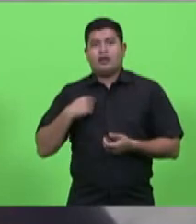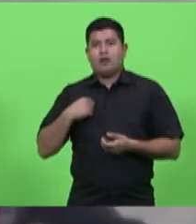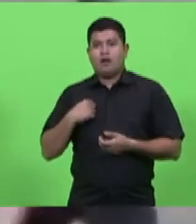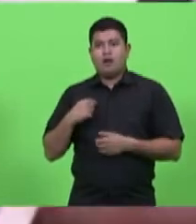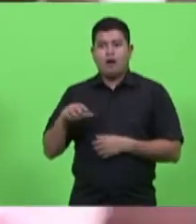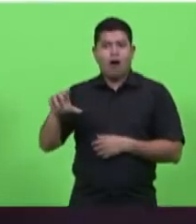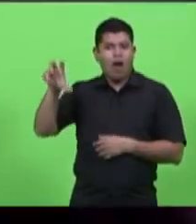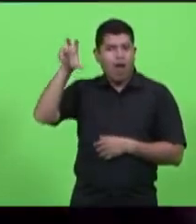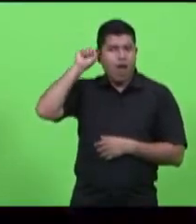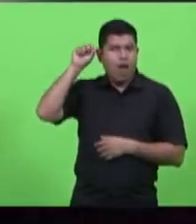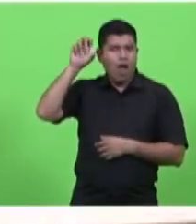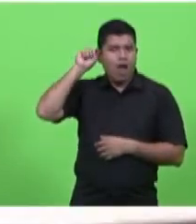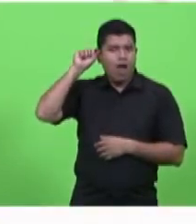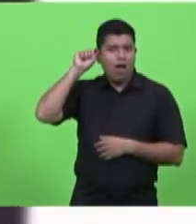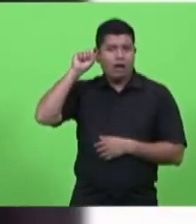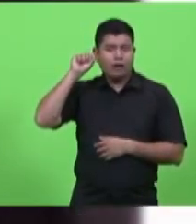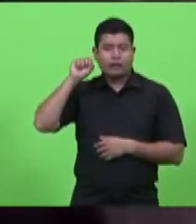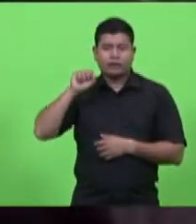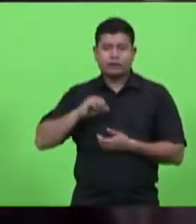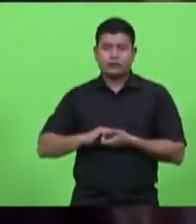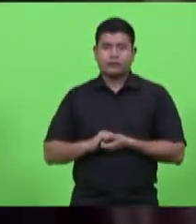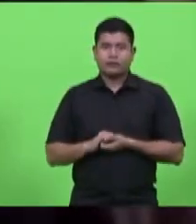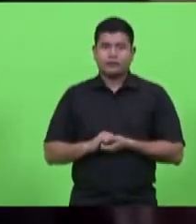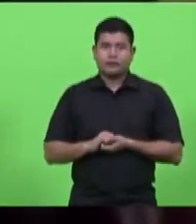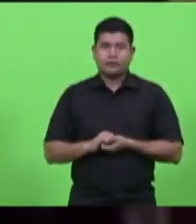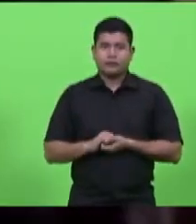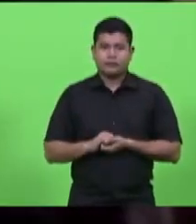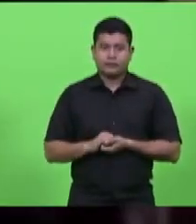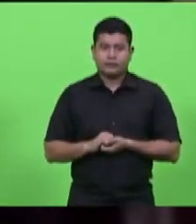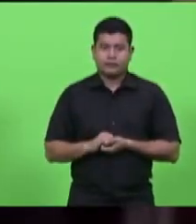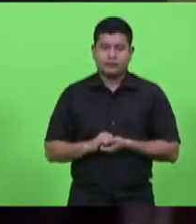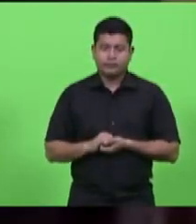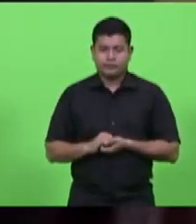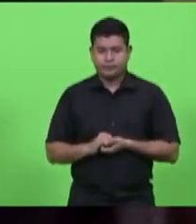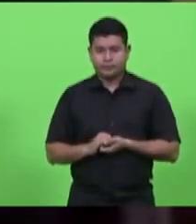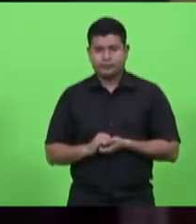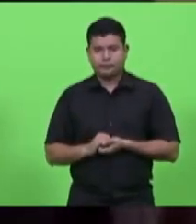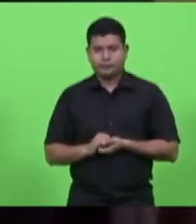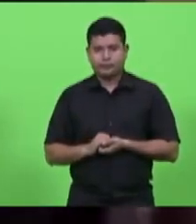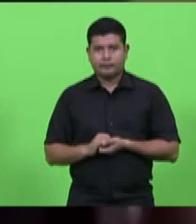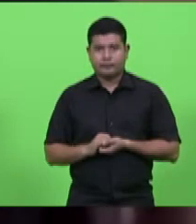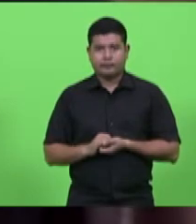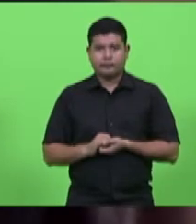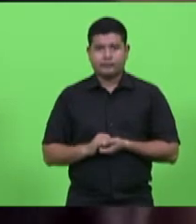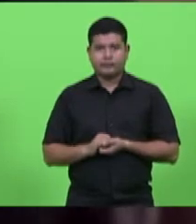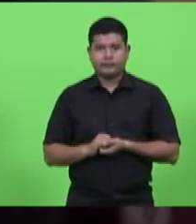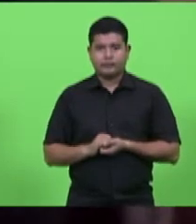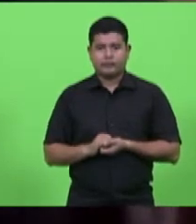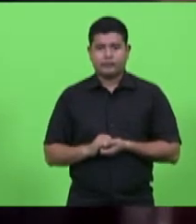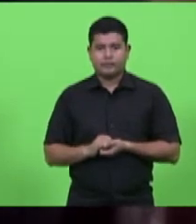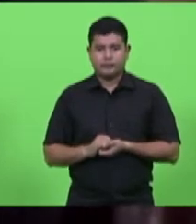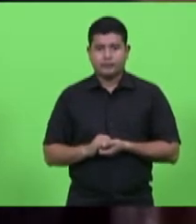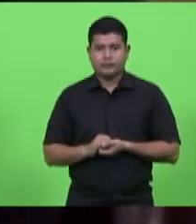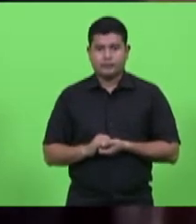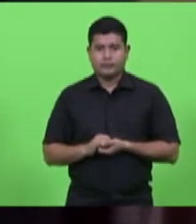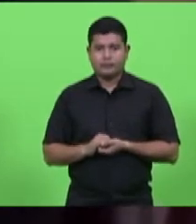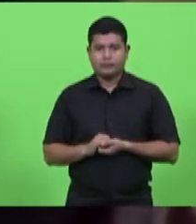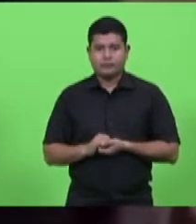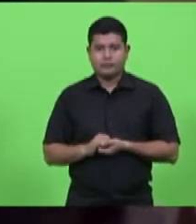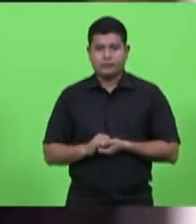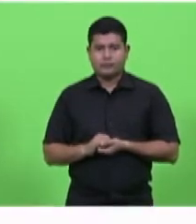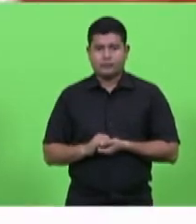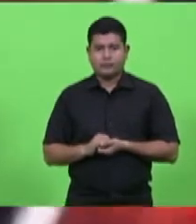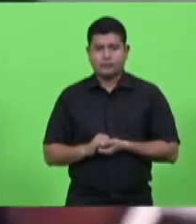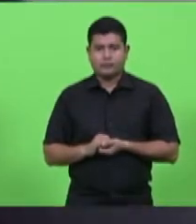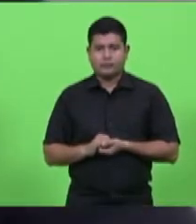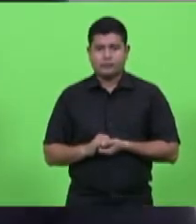já... Oi, bom dia, pastora Ellen. Olha, esse é o filho de uma amiga minha. Desde que parou as aulas até agora, já tentou se matar 10 vezes.